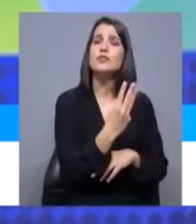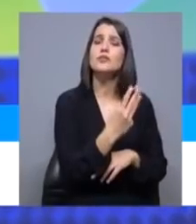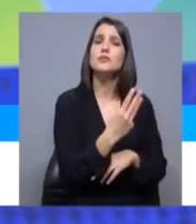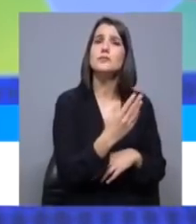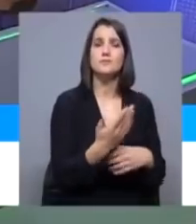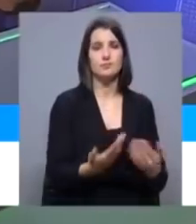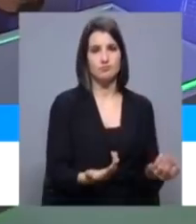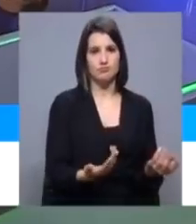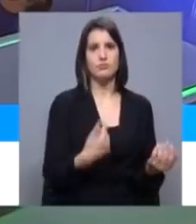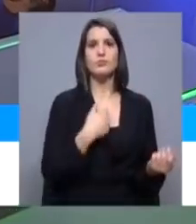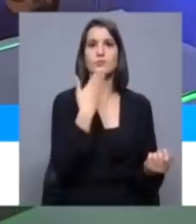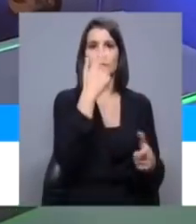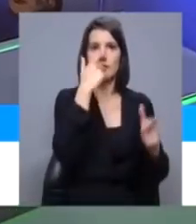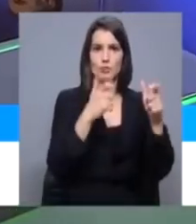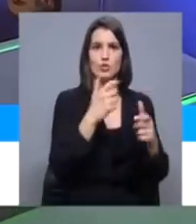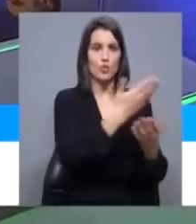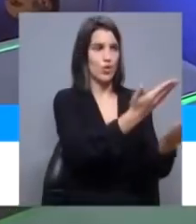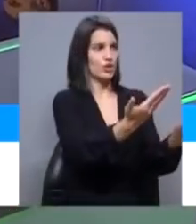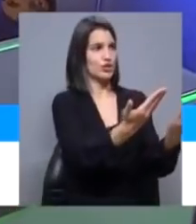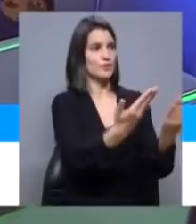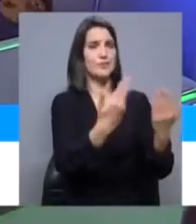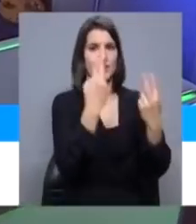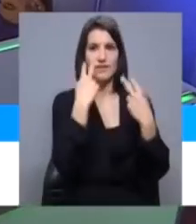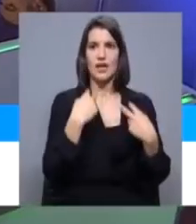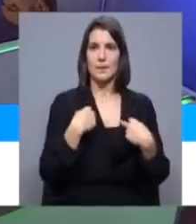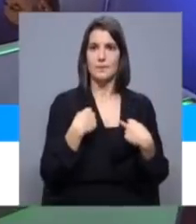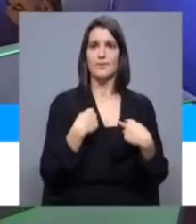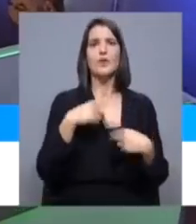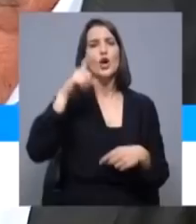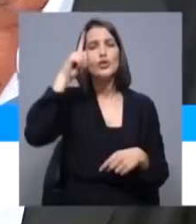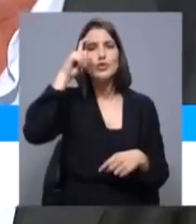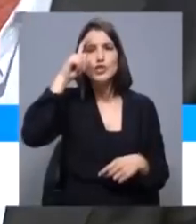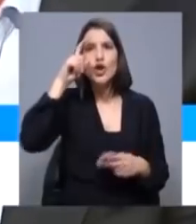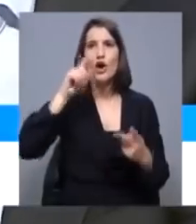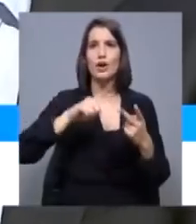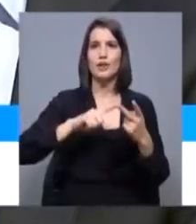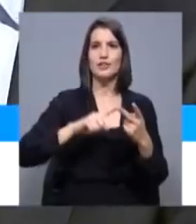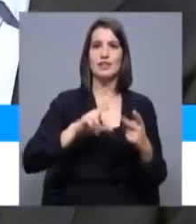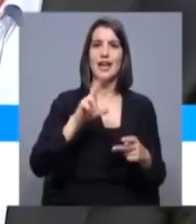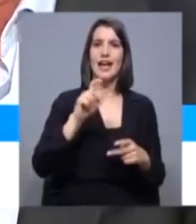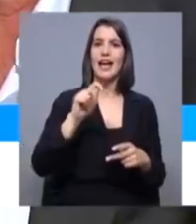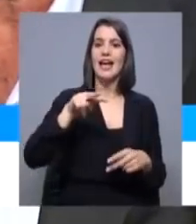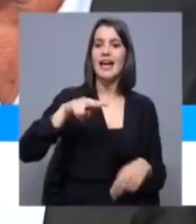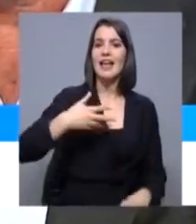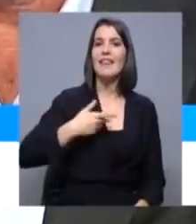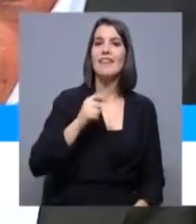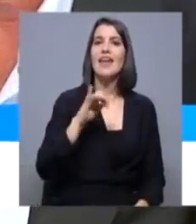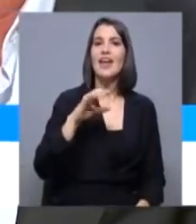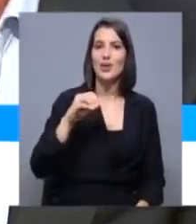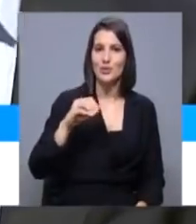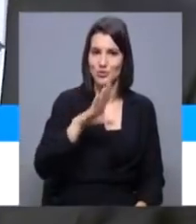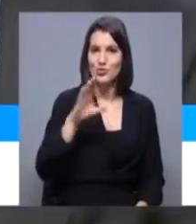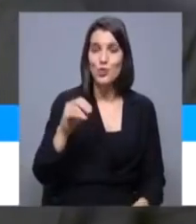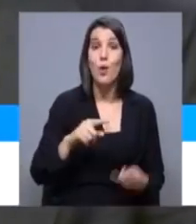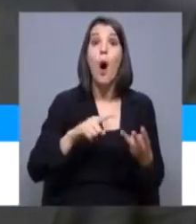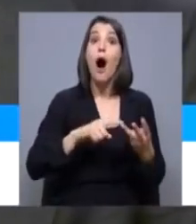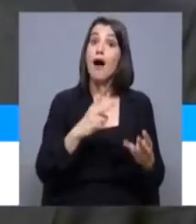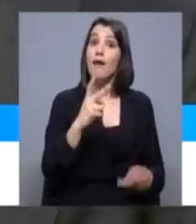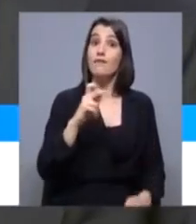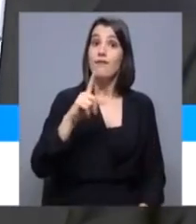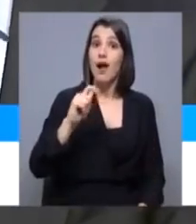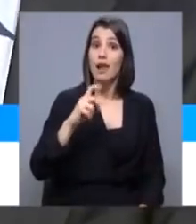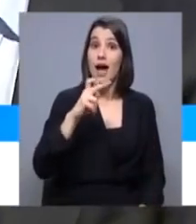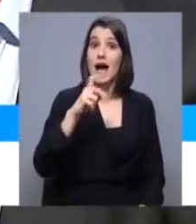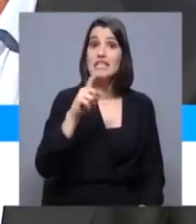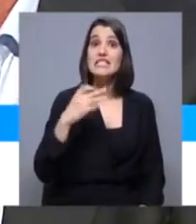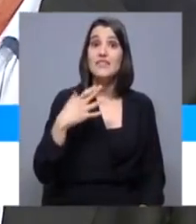meses hora eu peço que eu não estou a ver em casa os dez Sócrates os rendeiros desta vida é pode avaliar ele